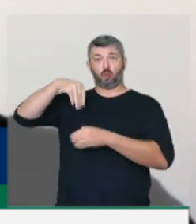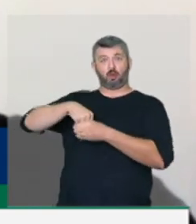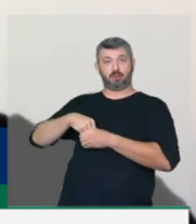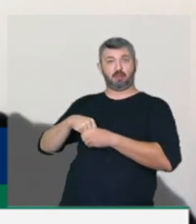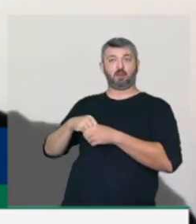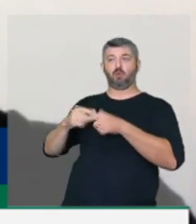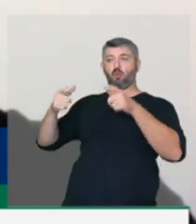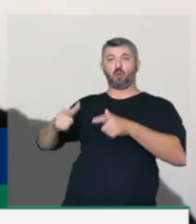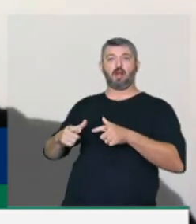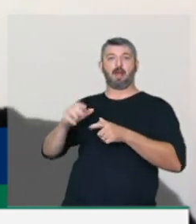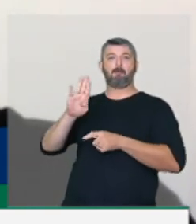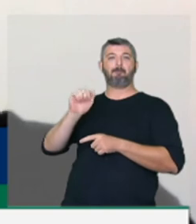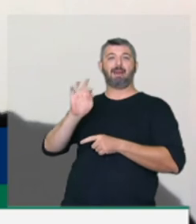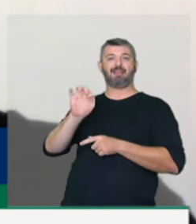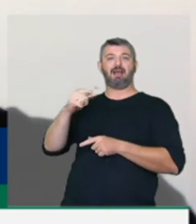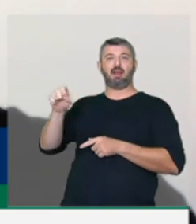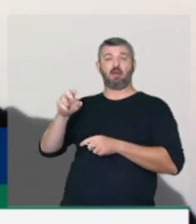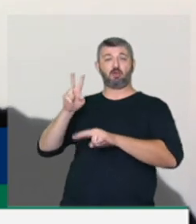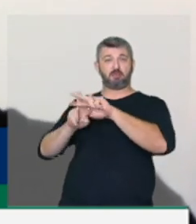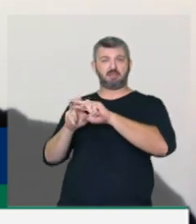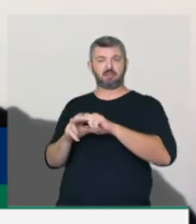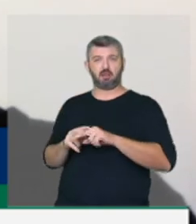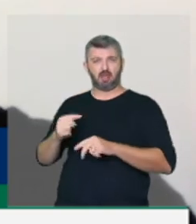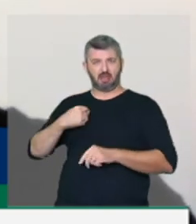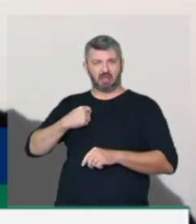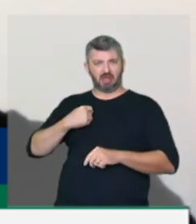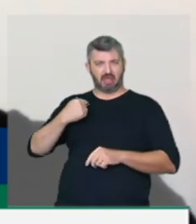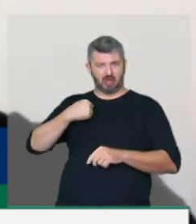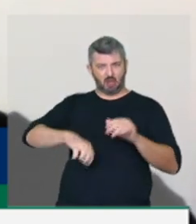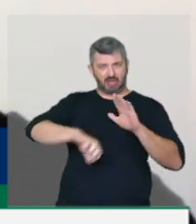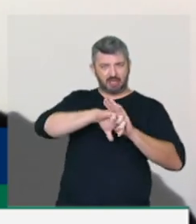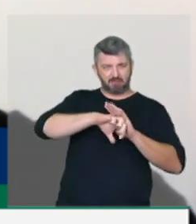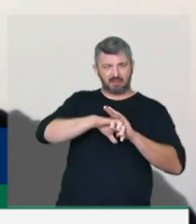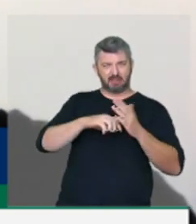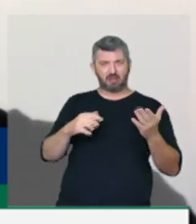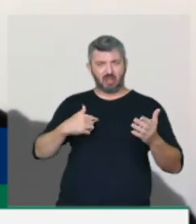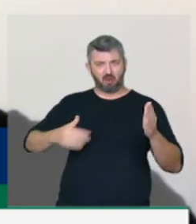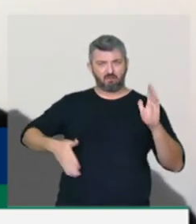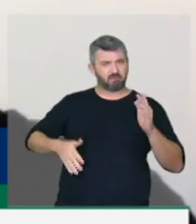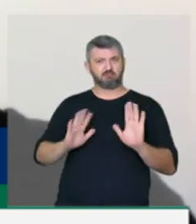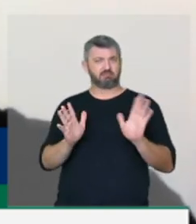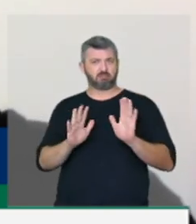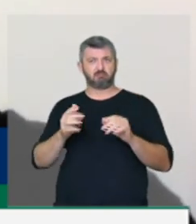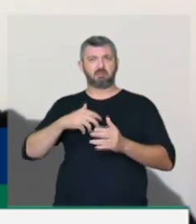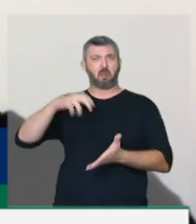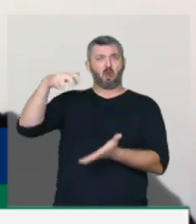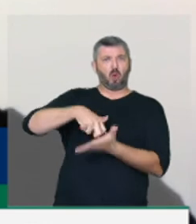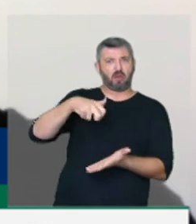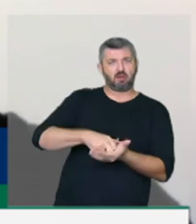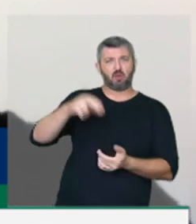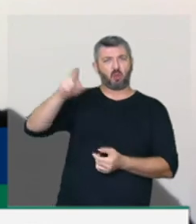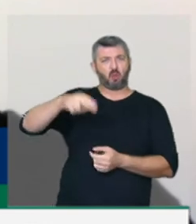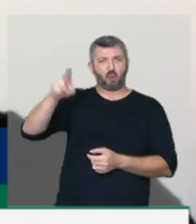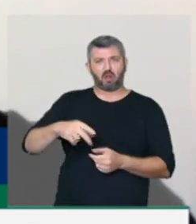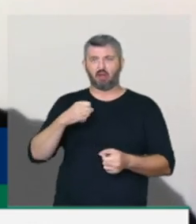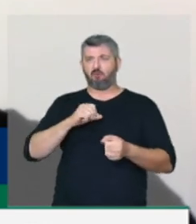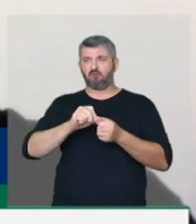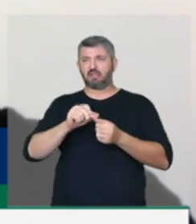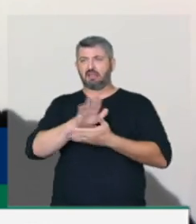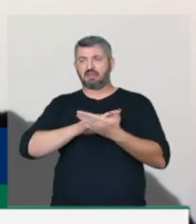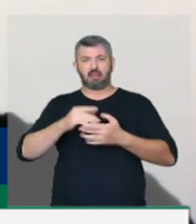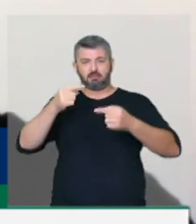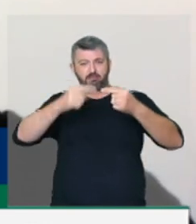prisional, não sou bandido, nunca tive uma prisão criminal, nunca tive nenhuma condenação, nunca pratiquei nenhum tipo